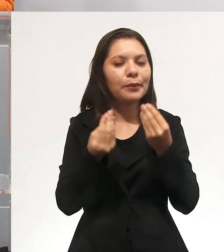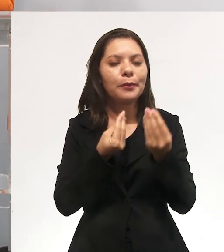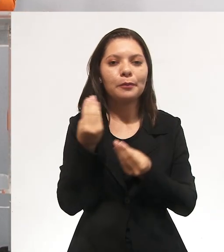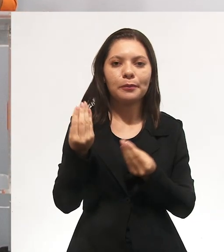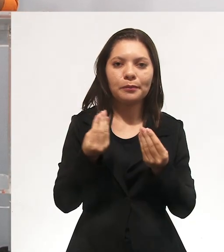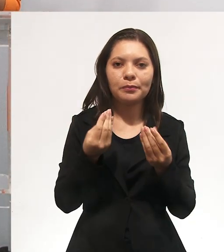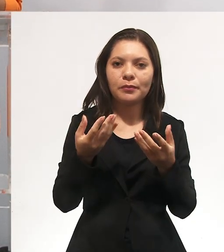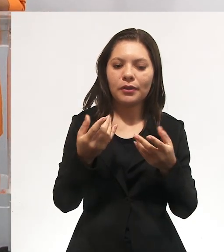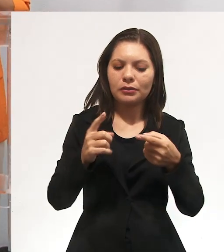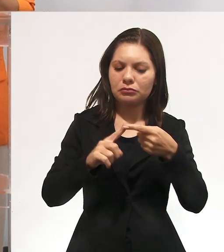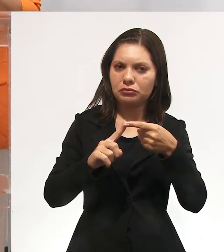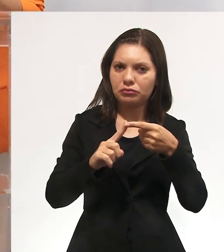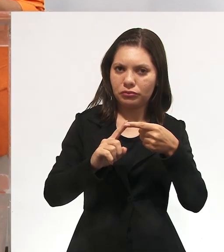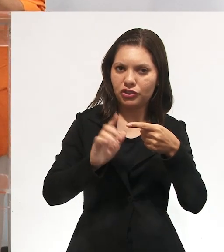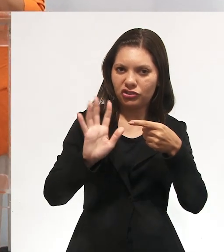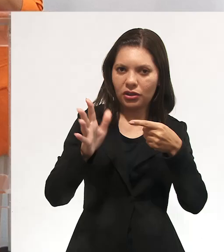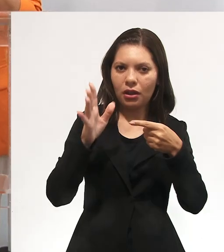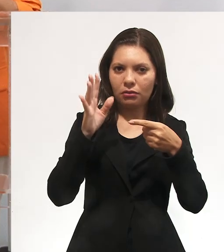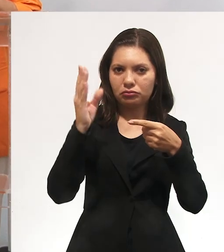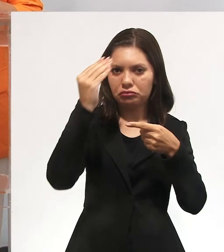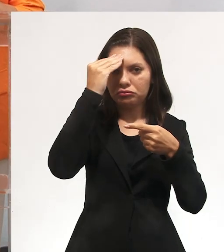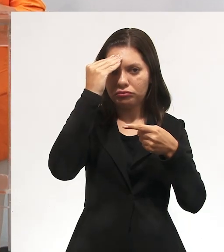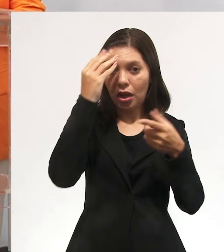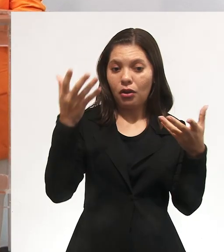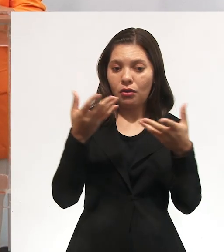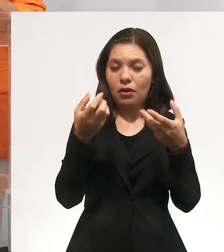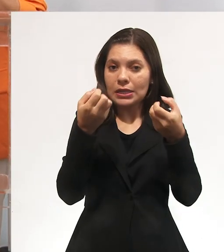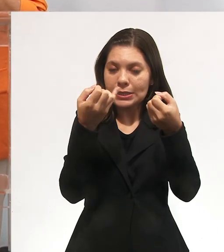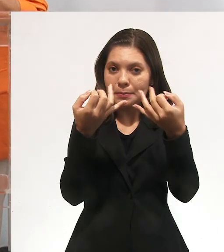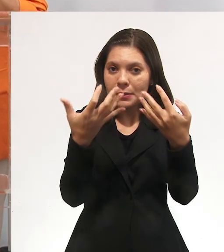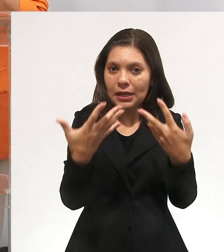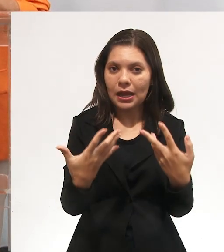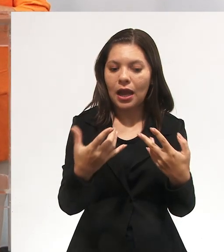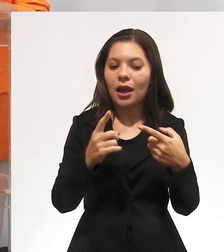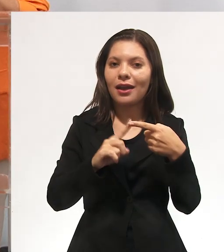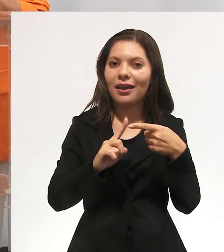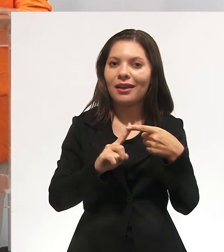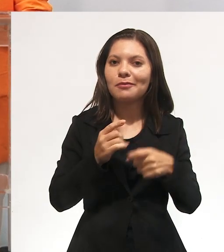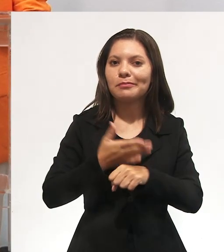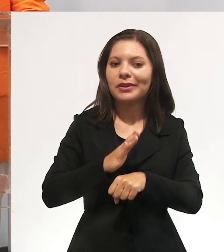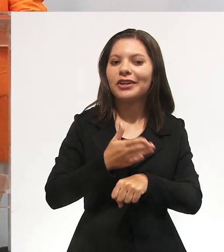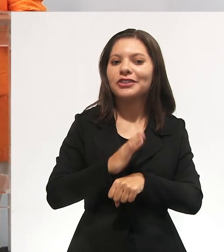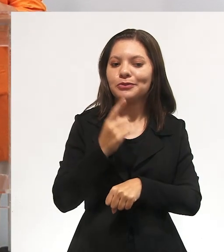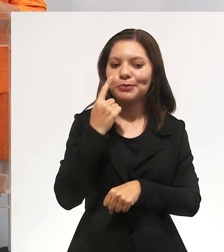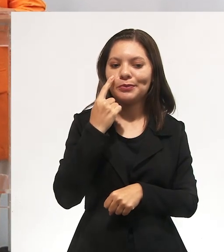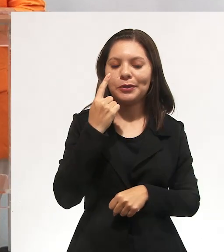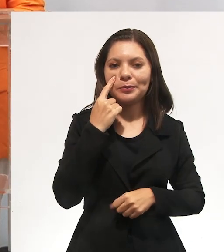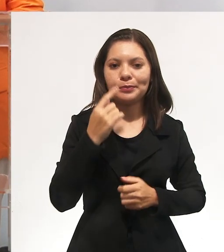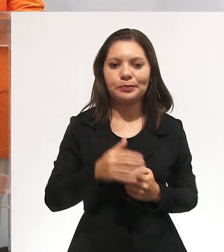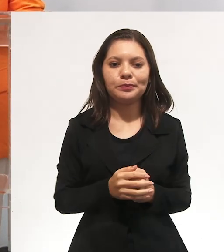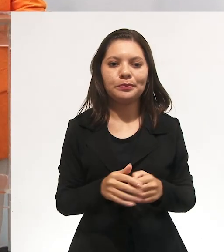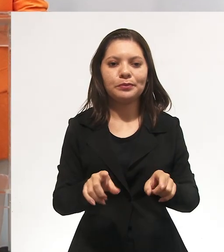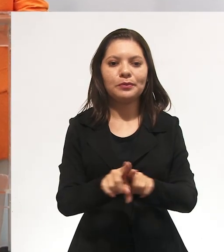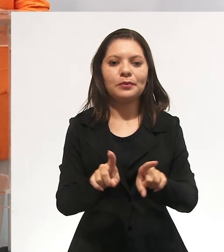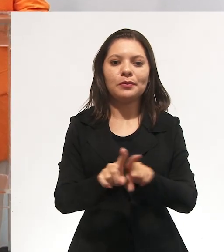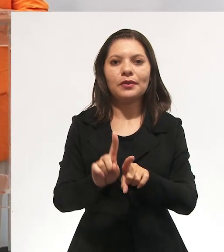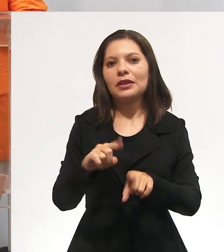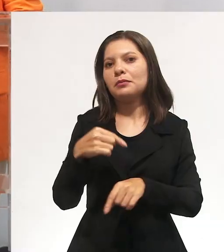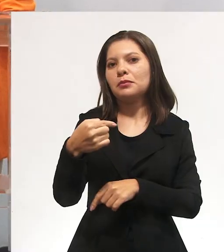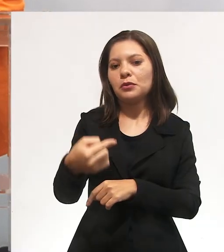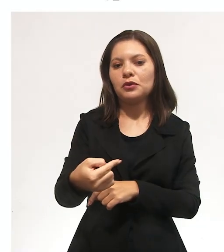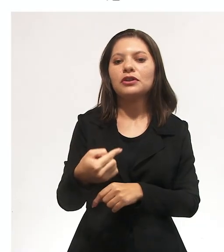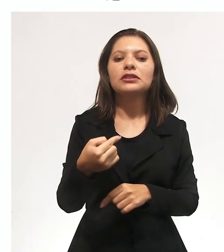simples, agora a gente vai falar um pouquinho sobre a parte prática, que logo mais a gente vai ver os